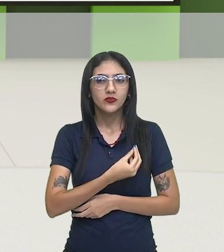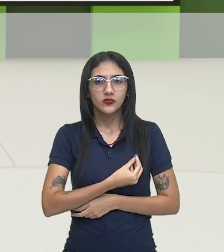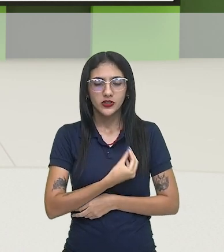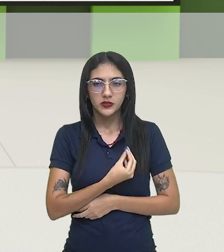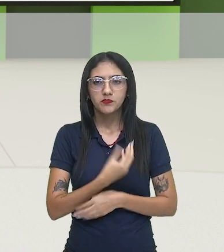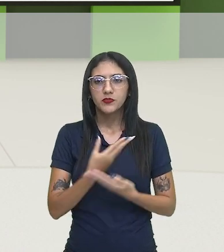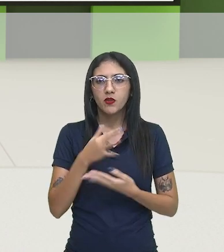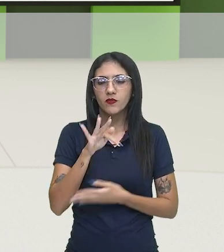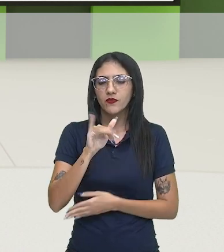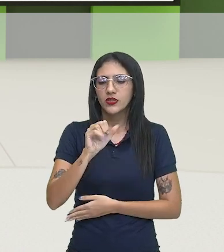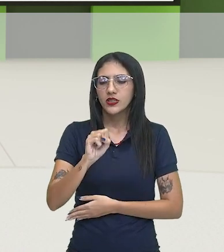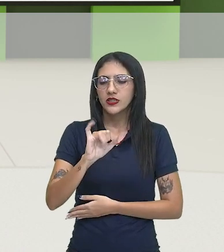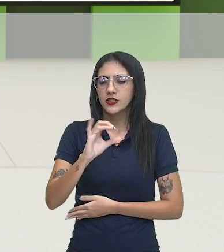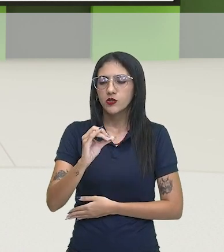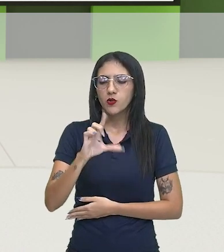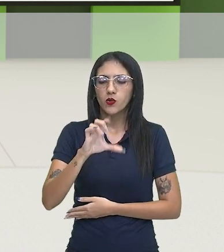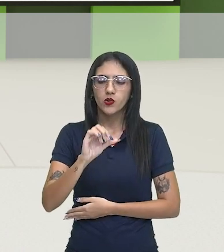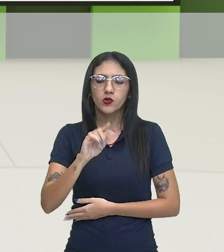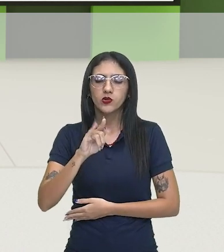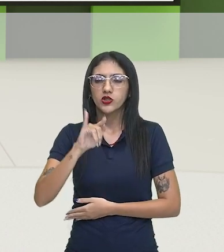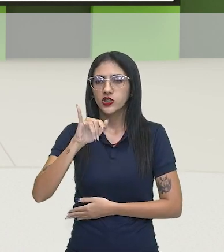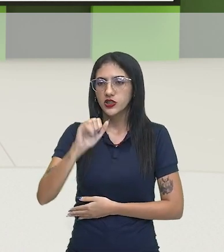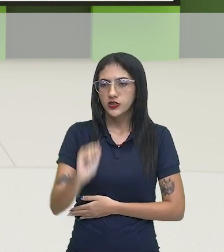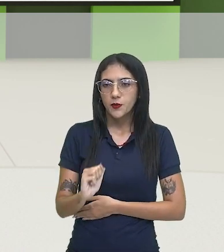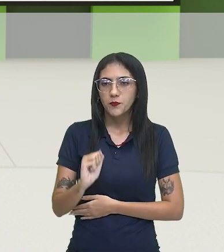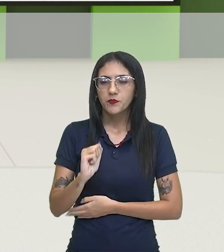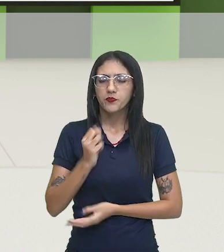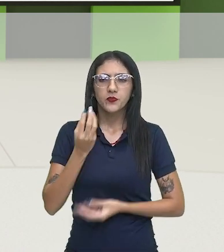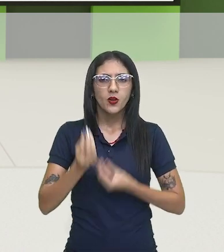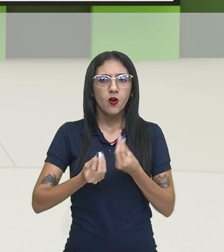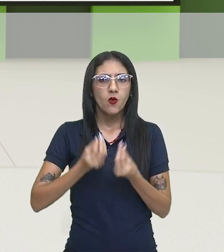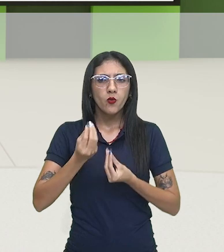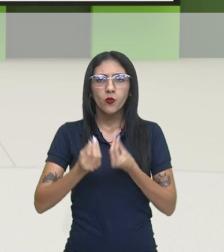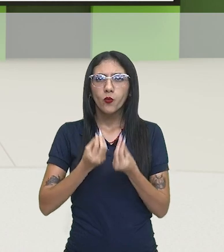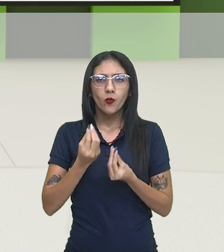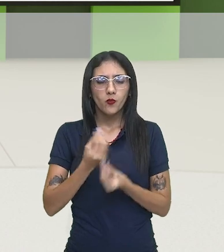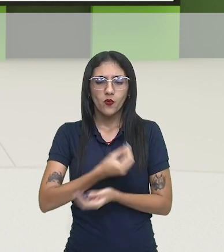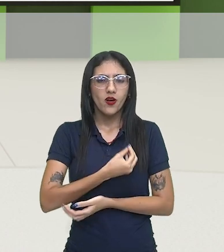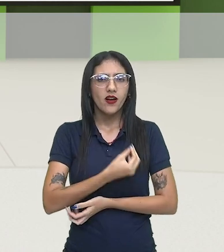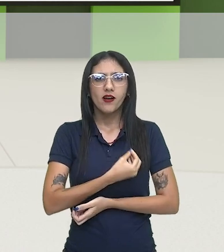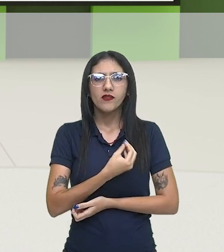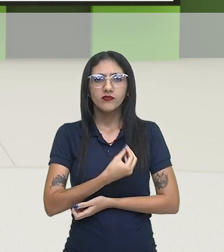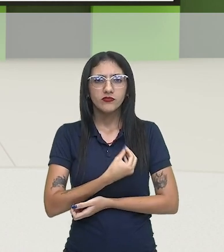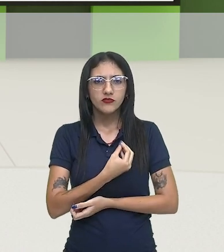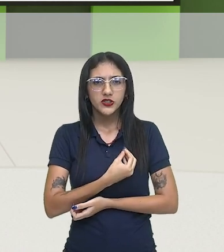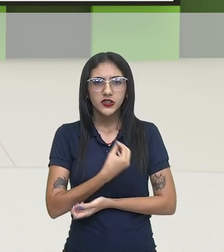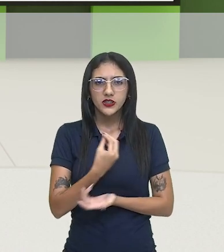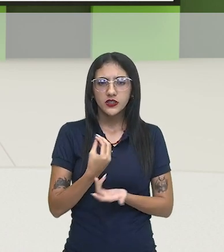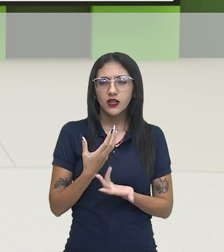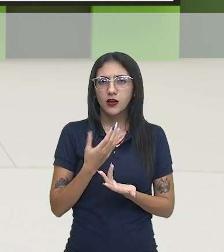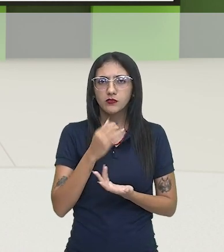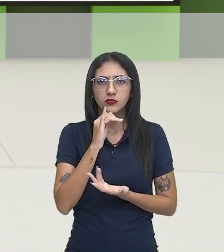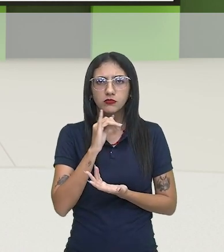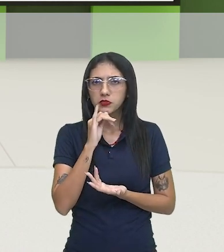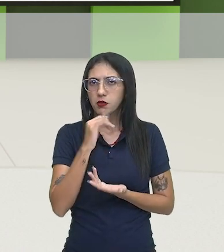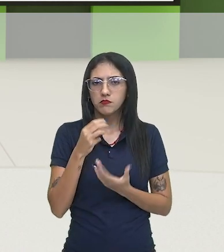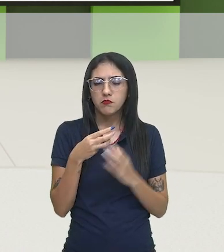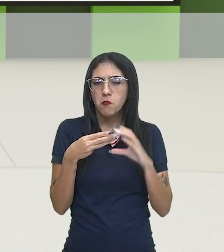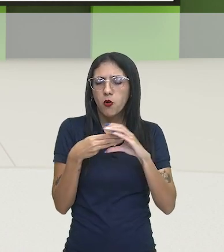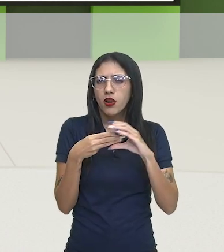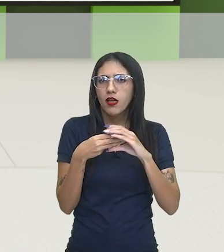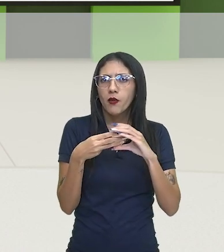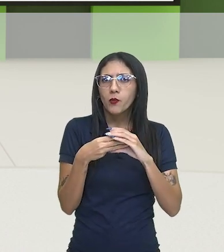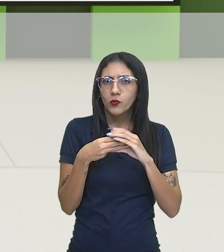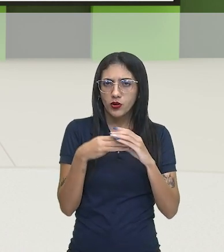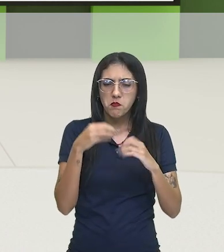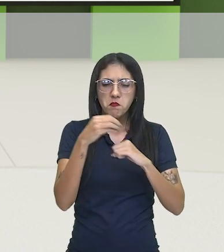de fisiologia é justamente saber como é que funciona o ser vivo a nível molecular,